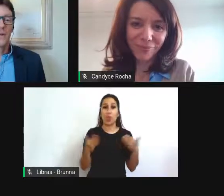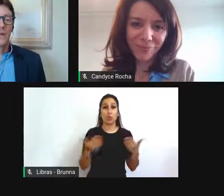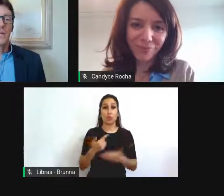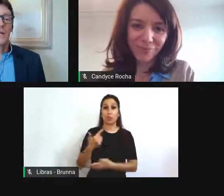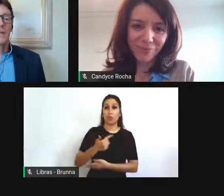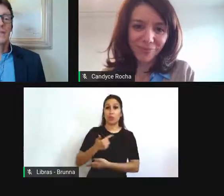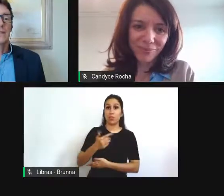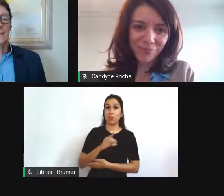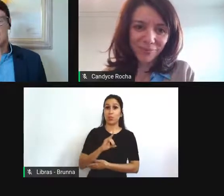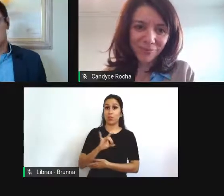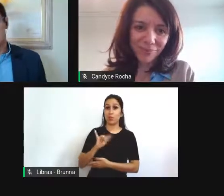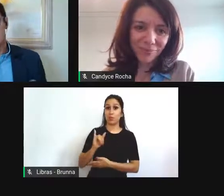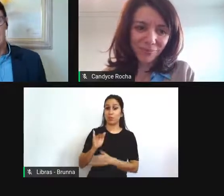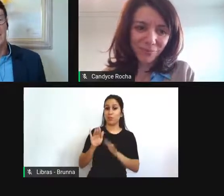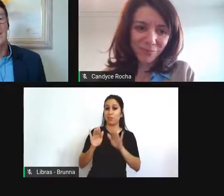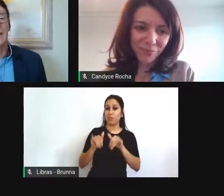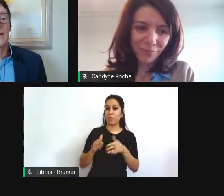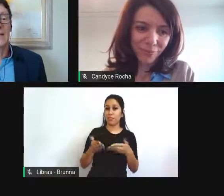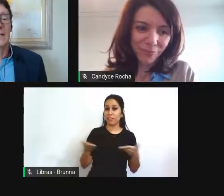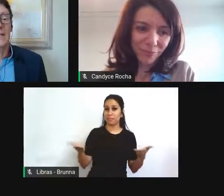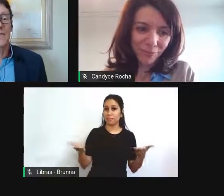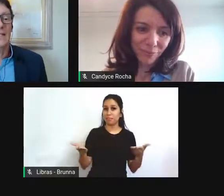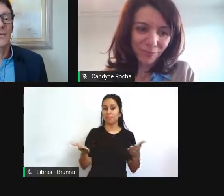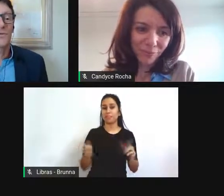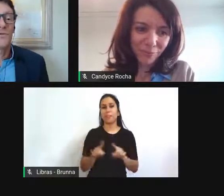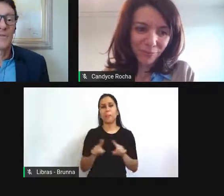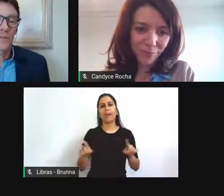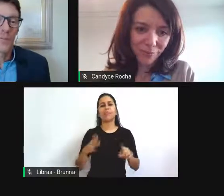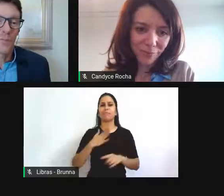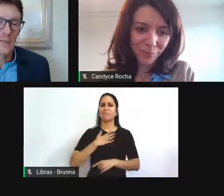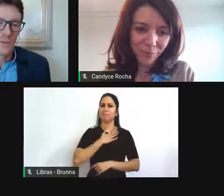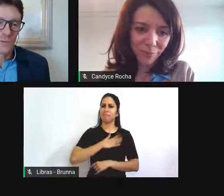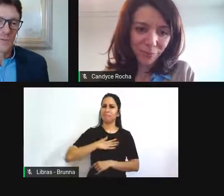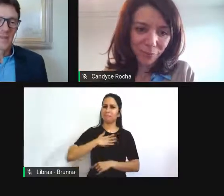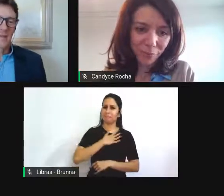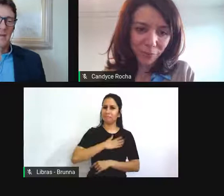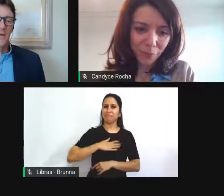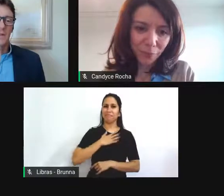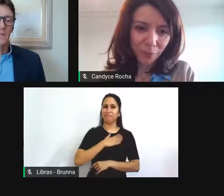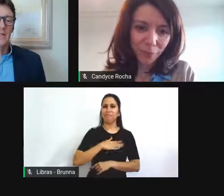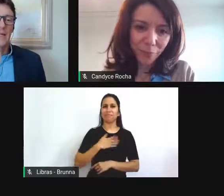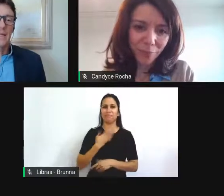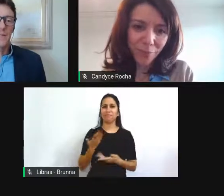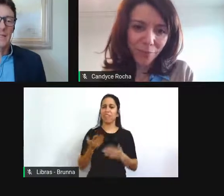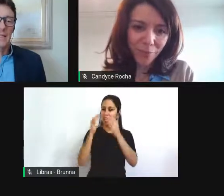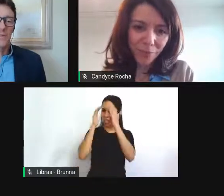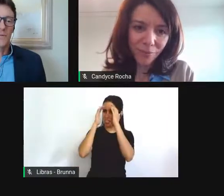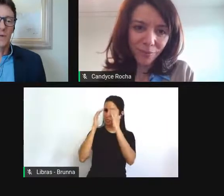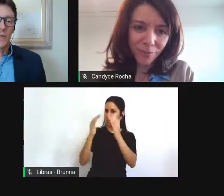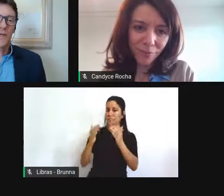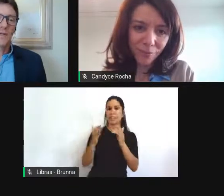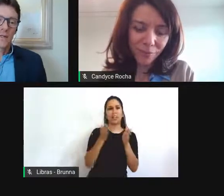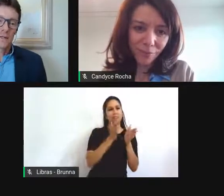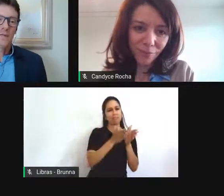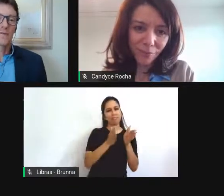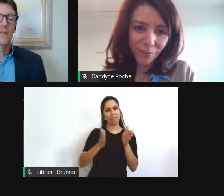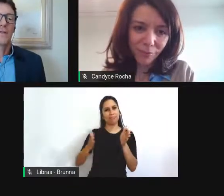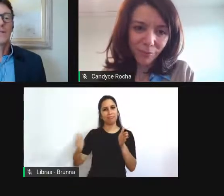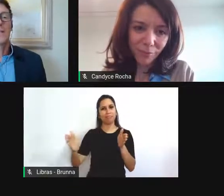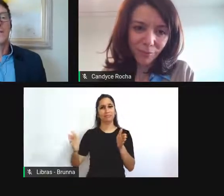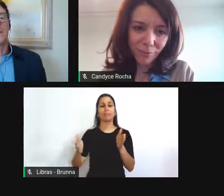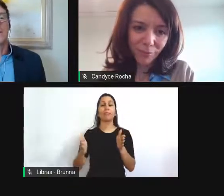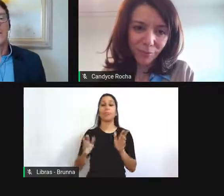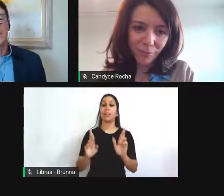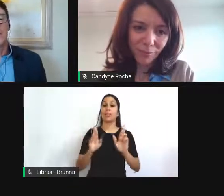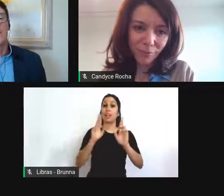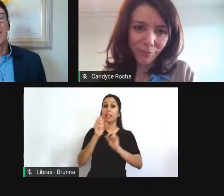encontro, mas com essa assim, a satisfação de o dever cumprido. Eu acho que saímos dessa forma, e ano que vem,